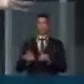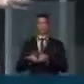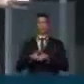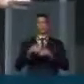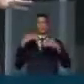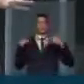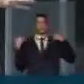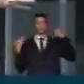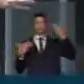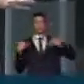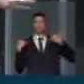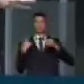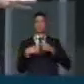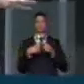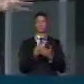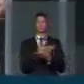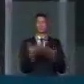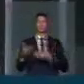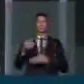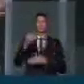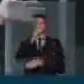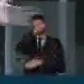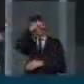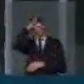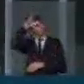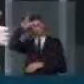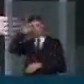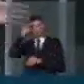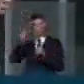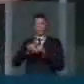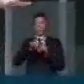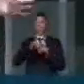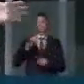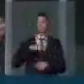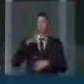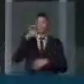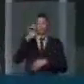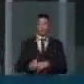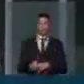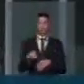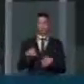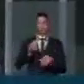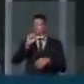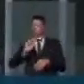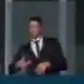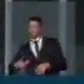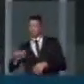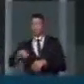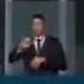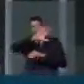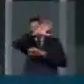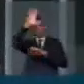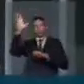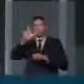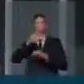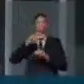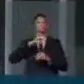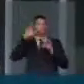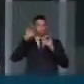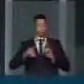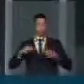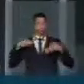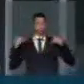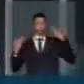do lazer. Porque nós, na Amazônia, também temos o direito ao lazer, não é só o Centro-Sul. Enfim, senhor